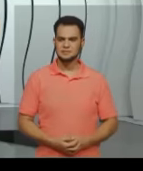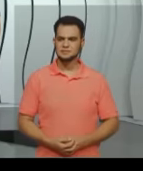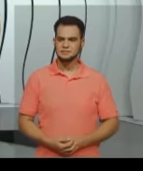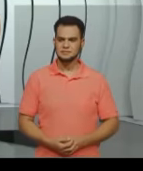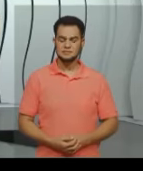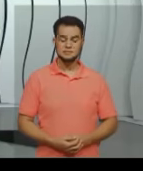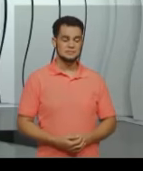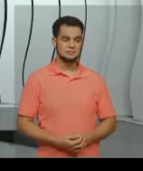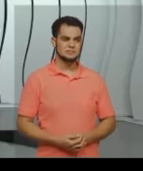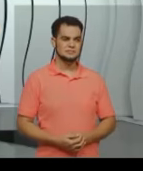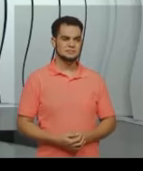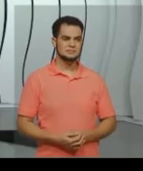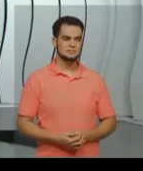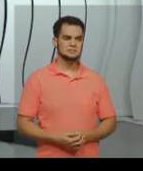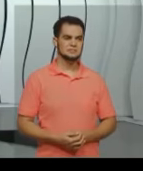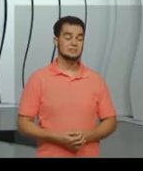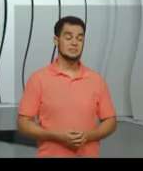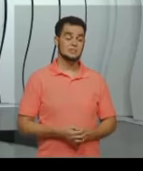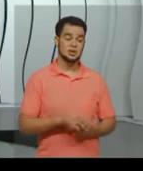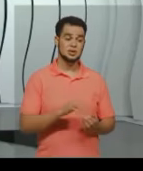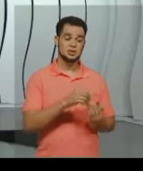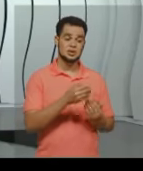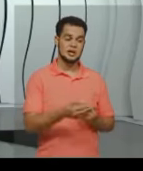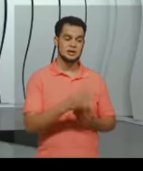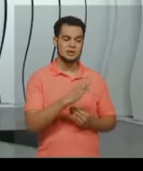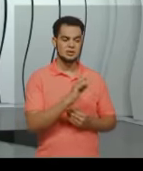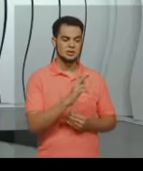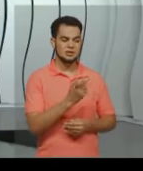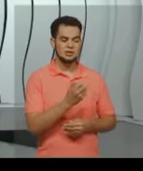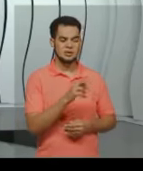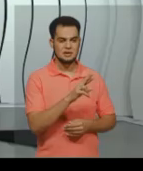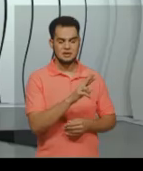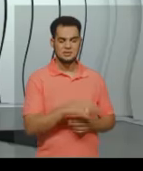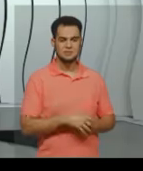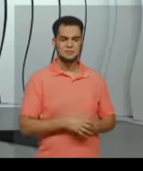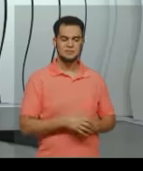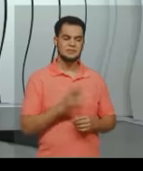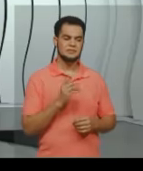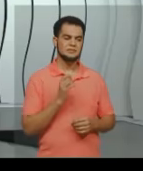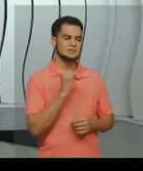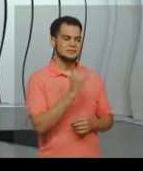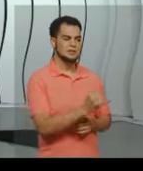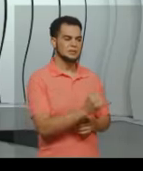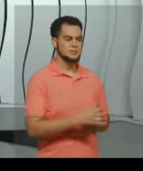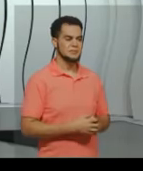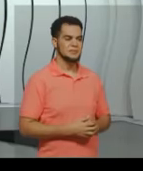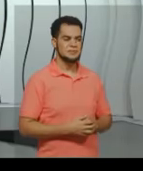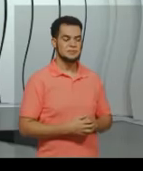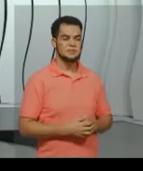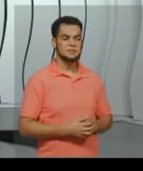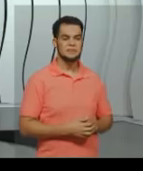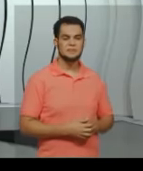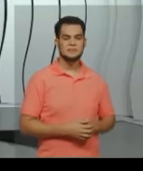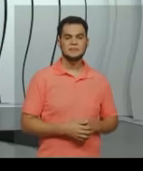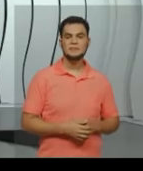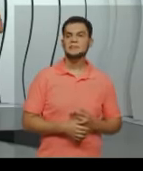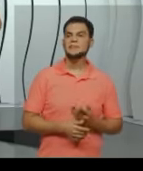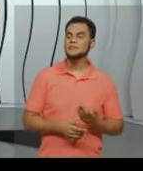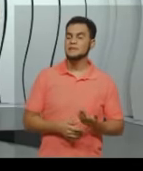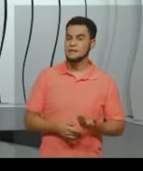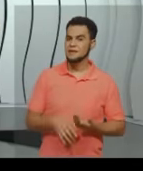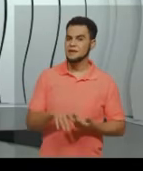eu deixo cair a colher. Said the old man, I do that too. É um poema muito bonito. Eu faço aquilo também, o do